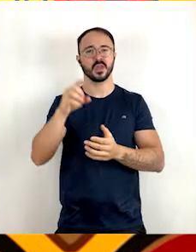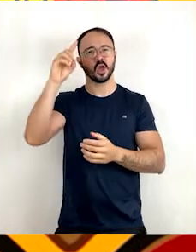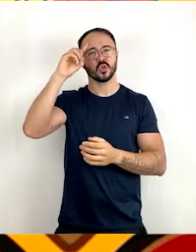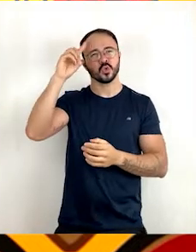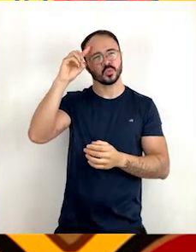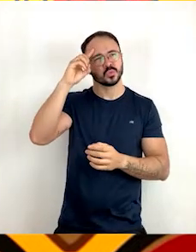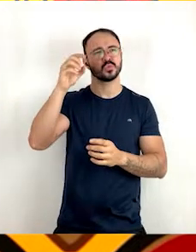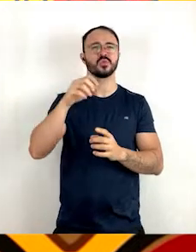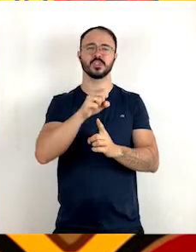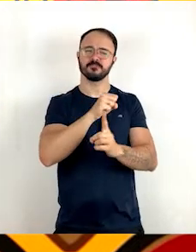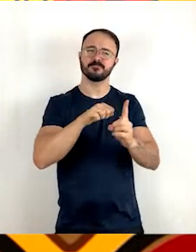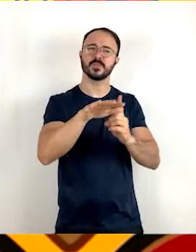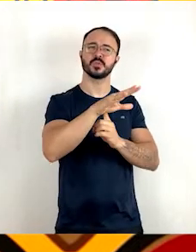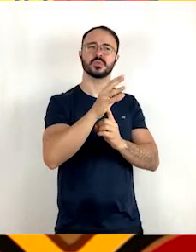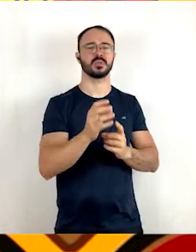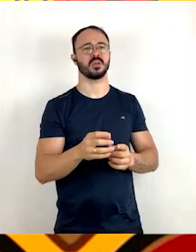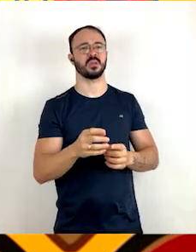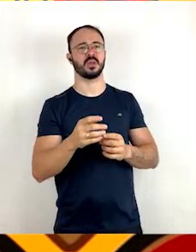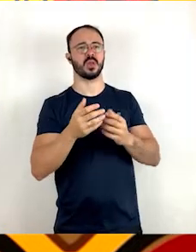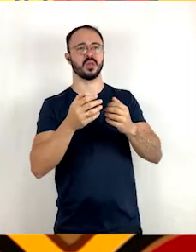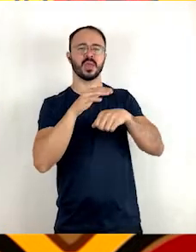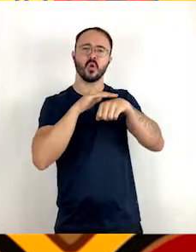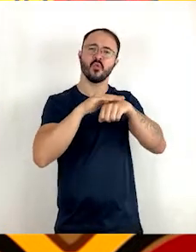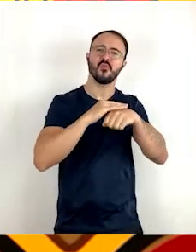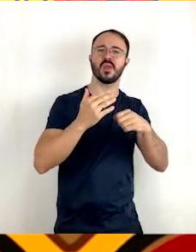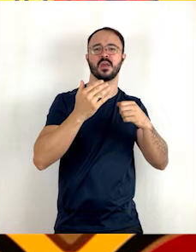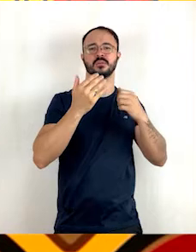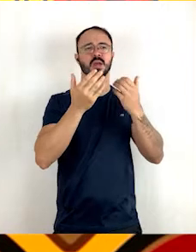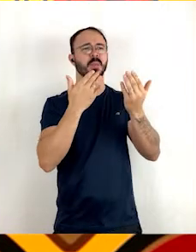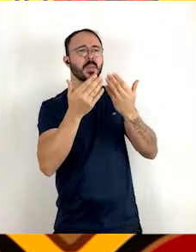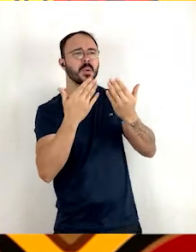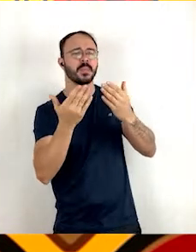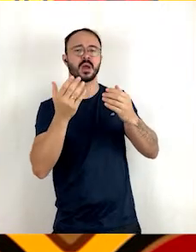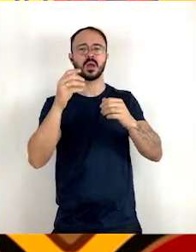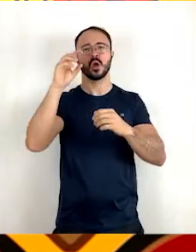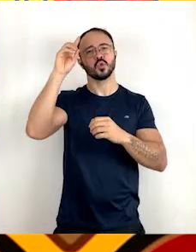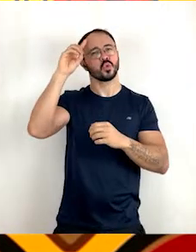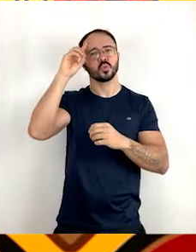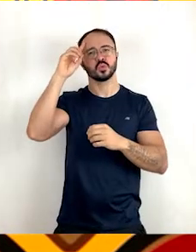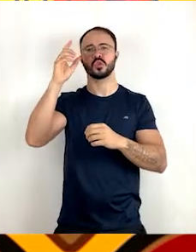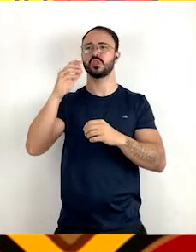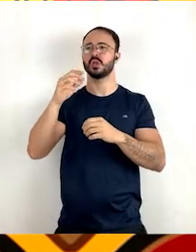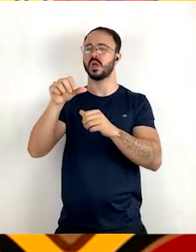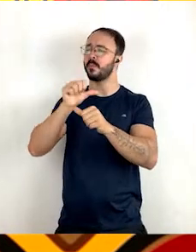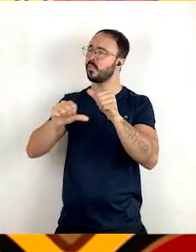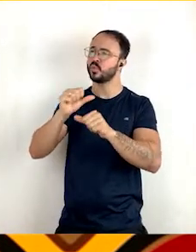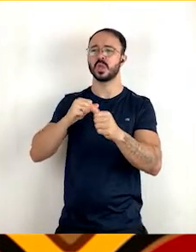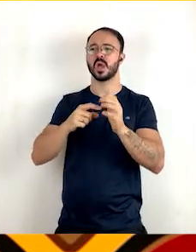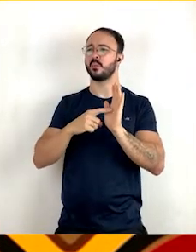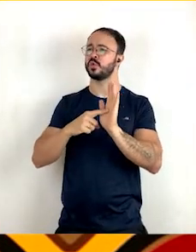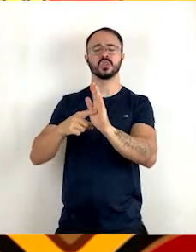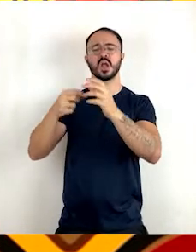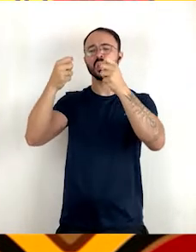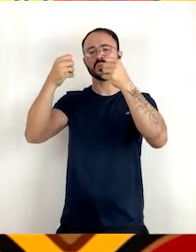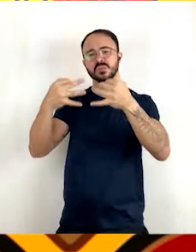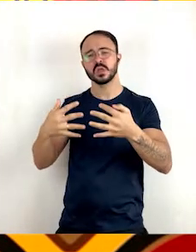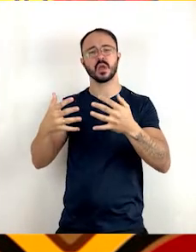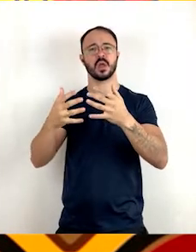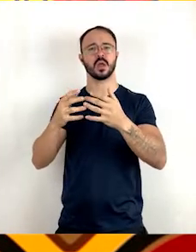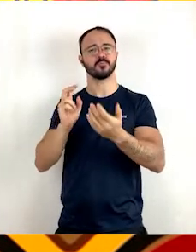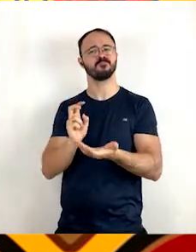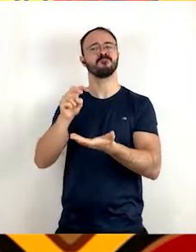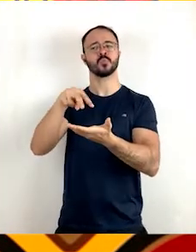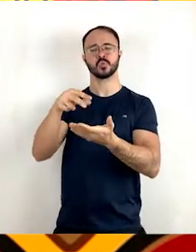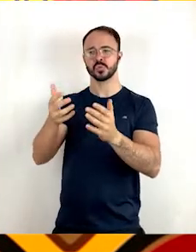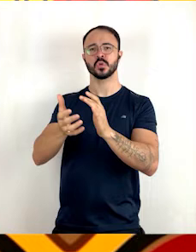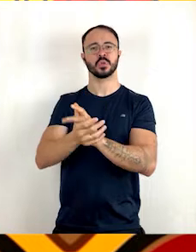estar construindo a cada dia nas nossas falas está construindo a cada dia nos nossos nos nossos posicionamentos nos